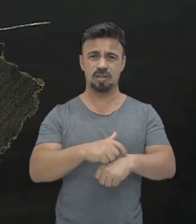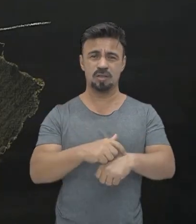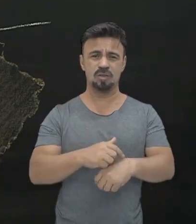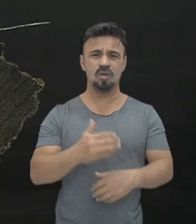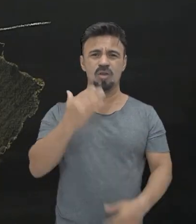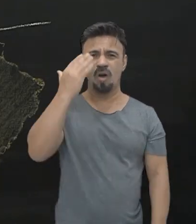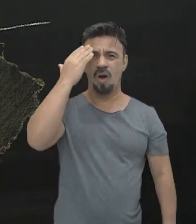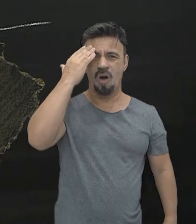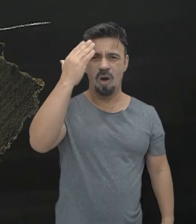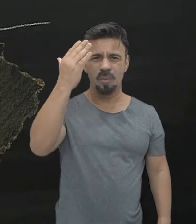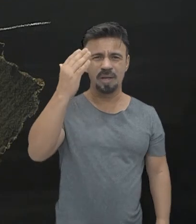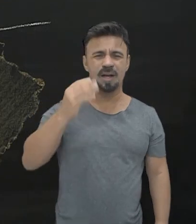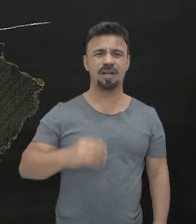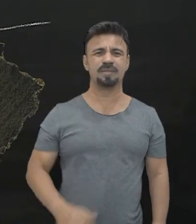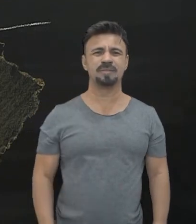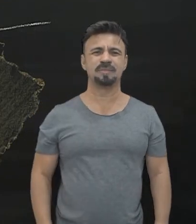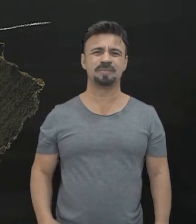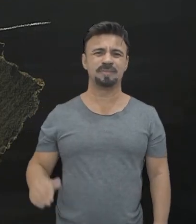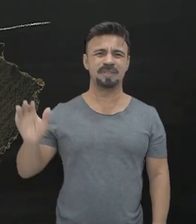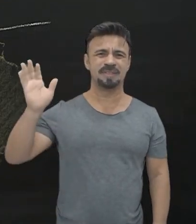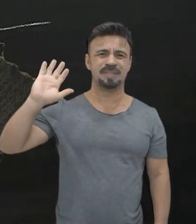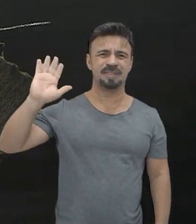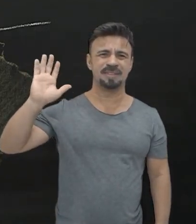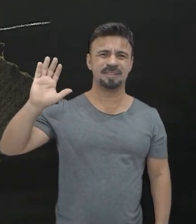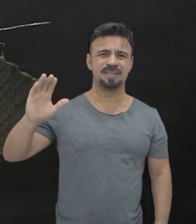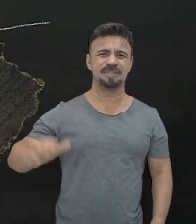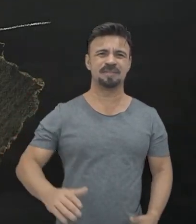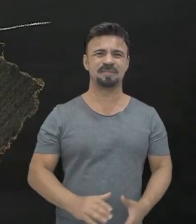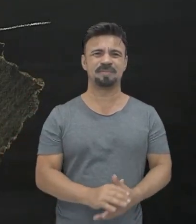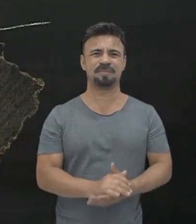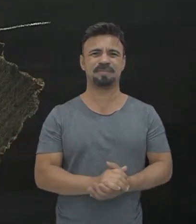Muito obrigado por ter assistido essa aula até aqui. Tchau, tchau.